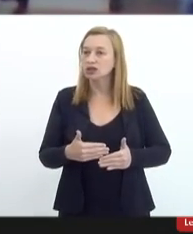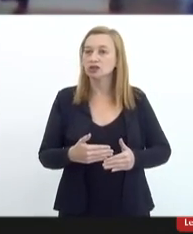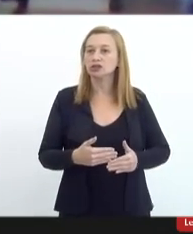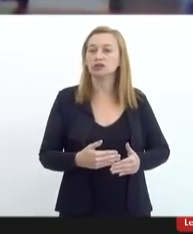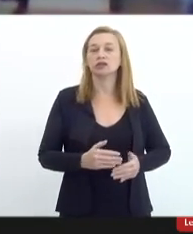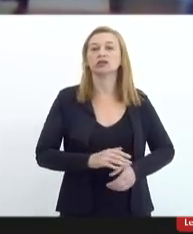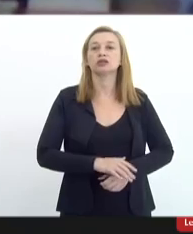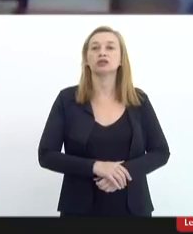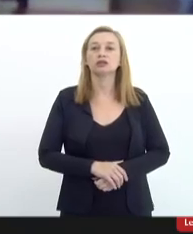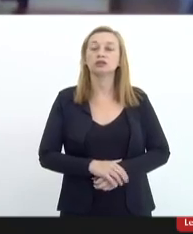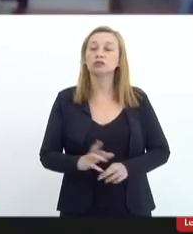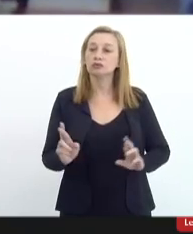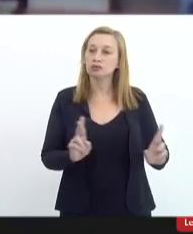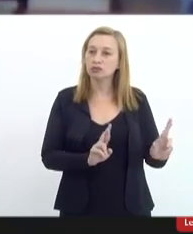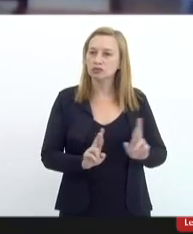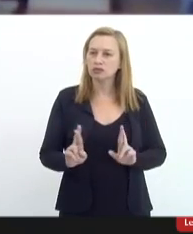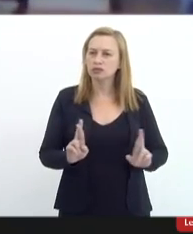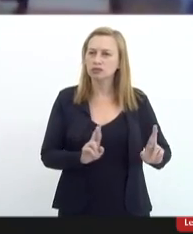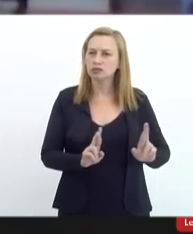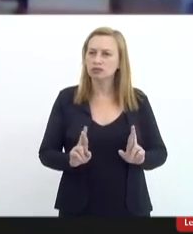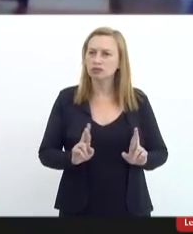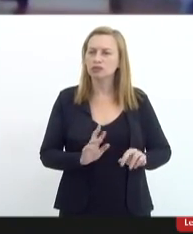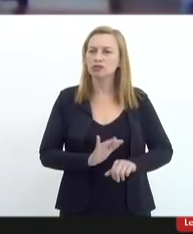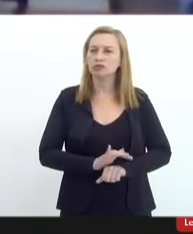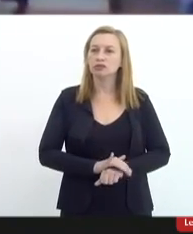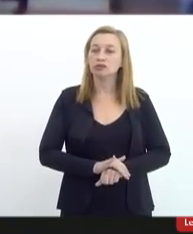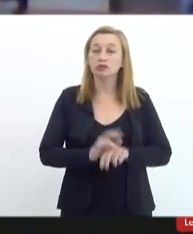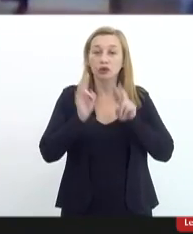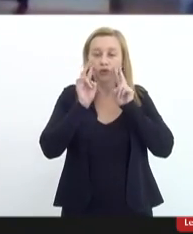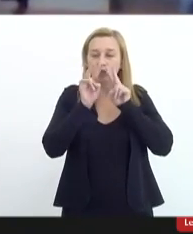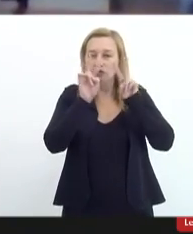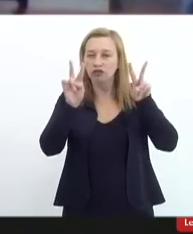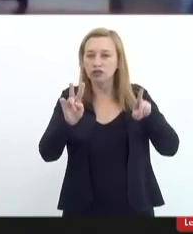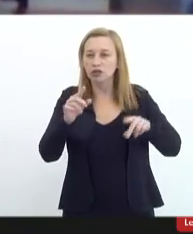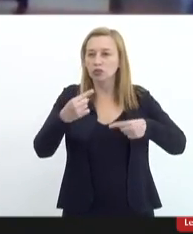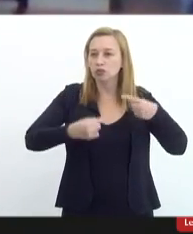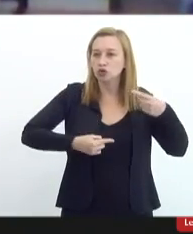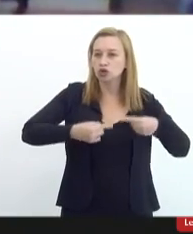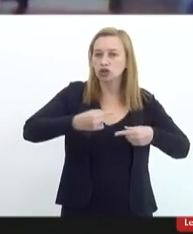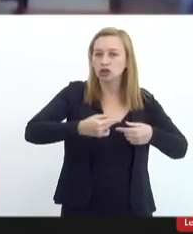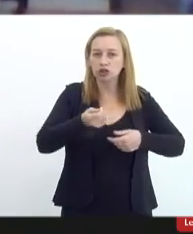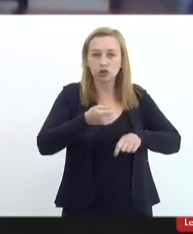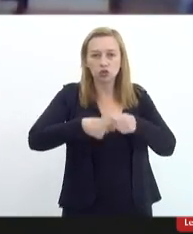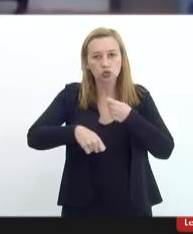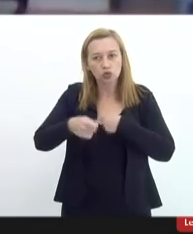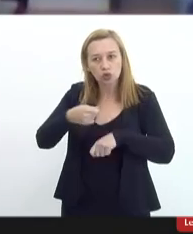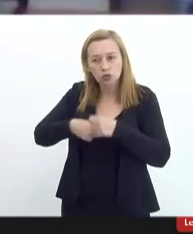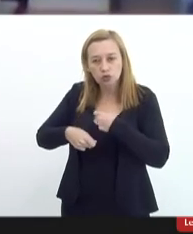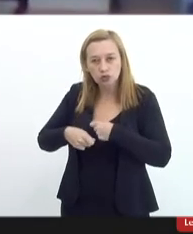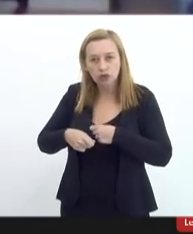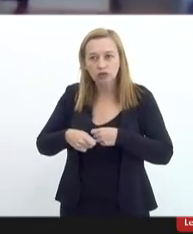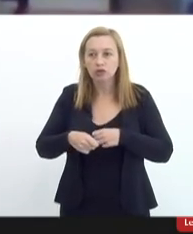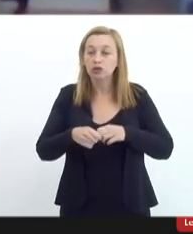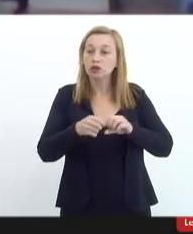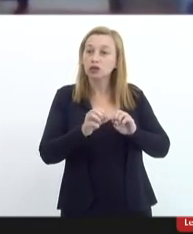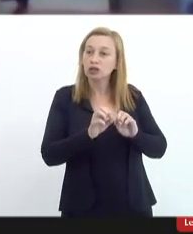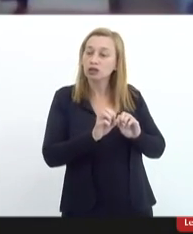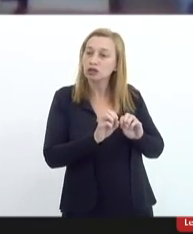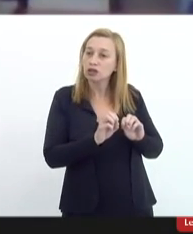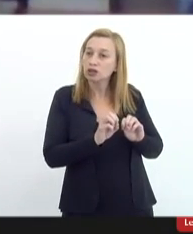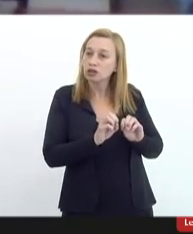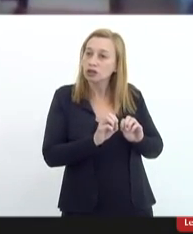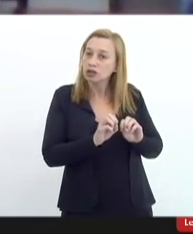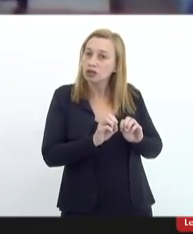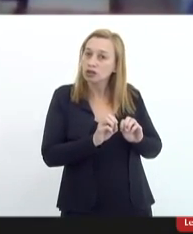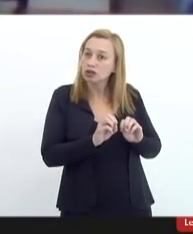profundamente relacionado a uma visão política, econômica, educacional e